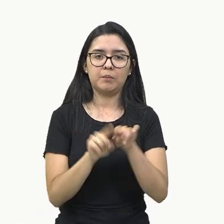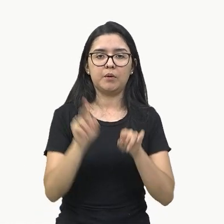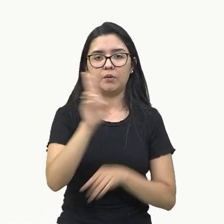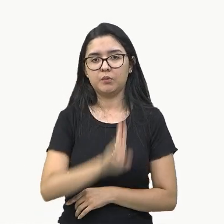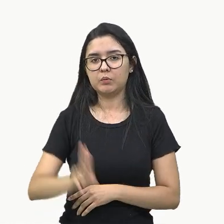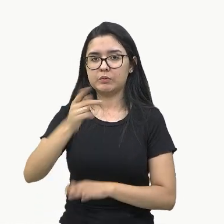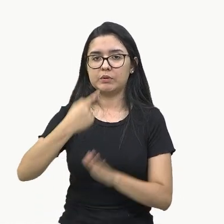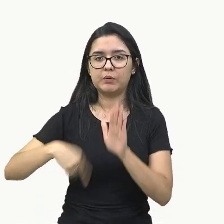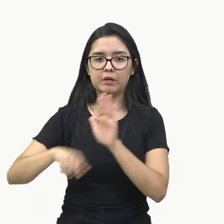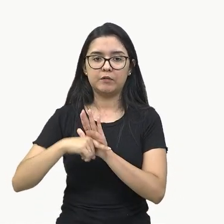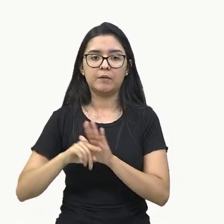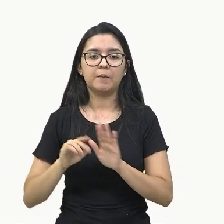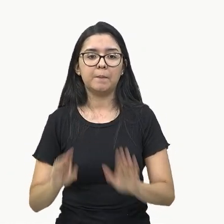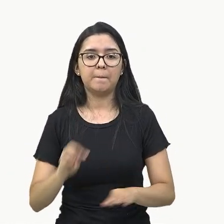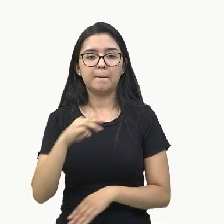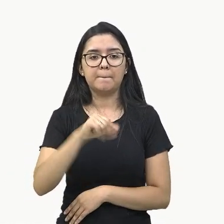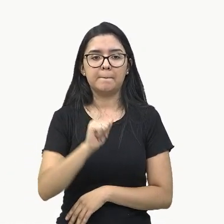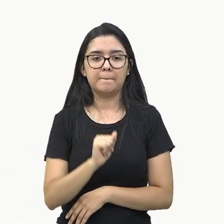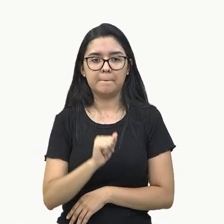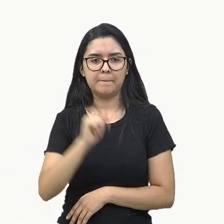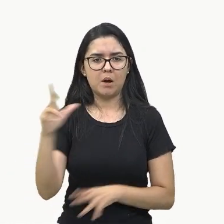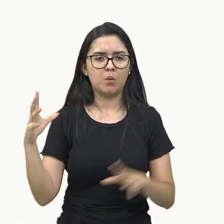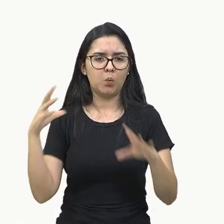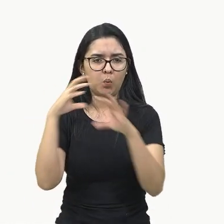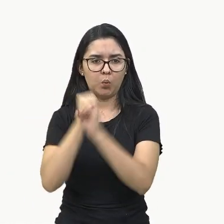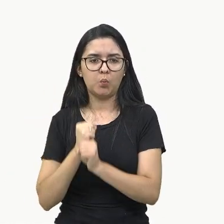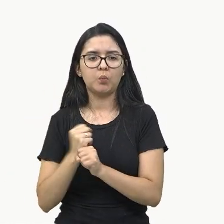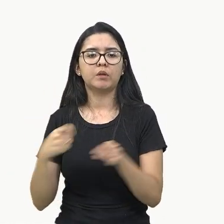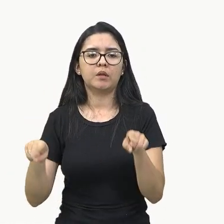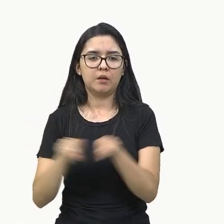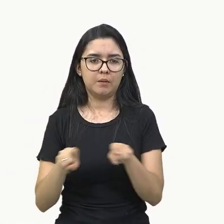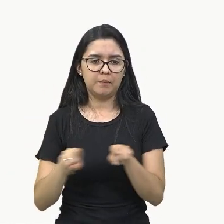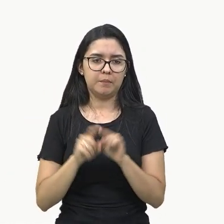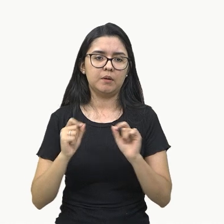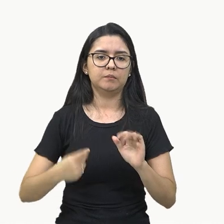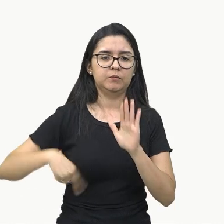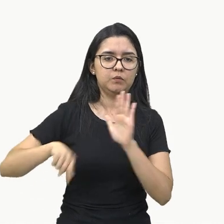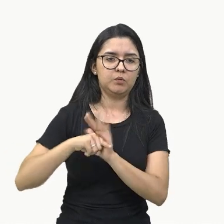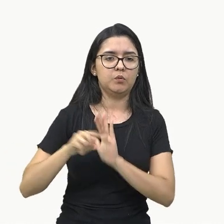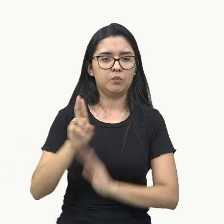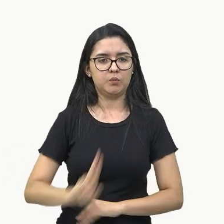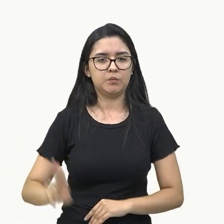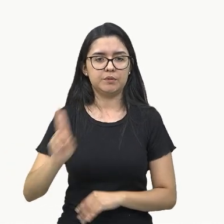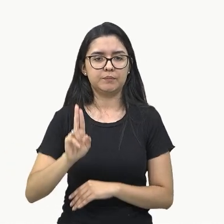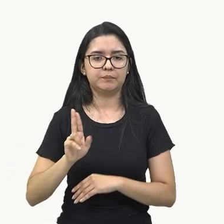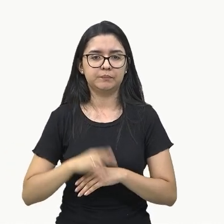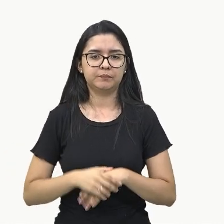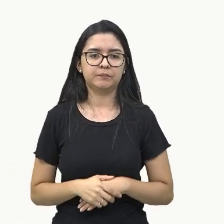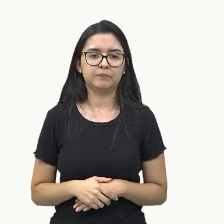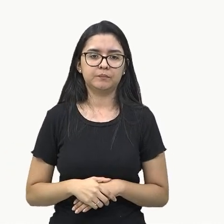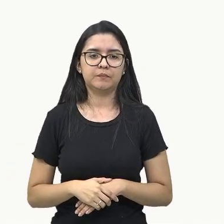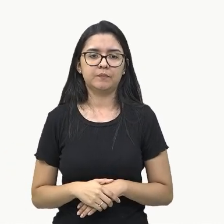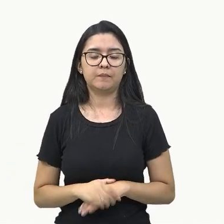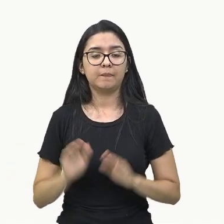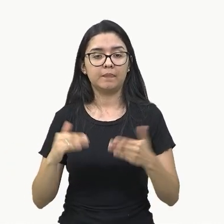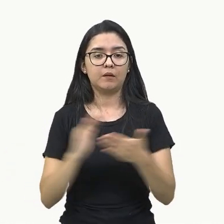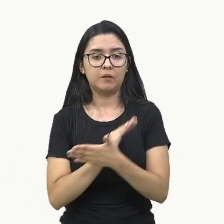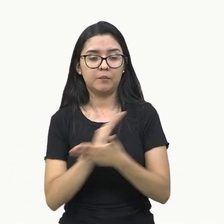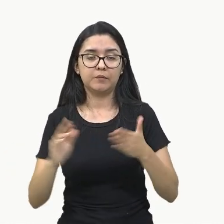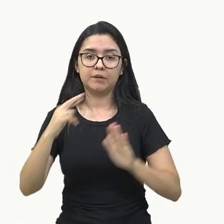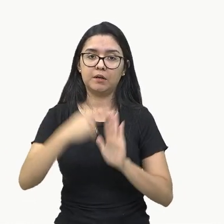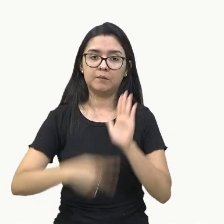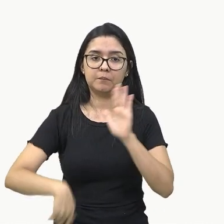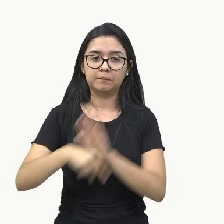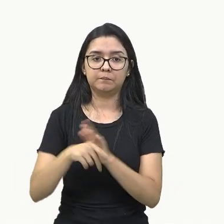hífen. Mal-assombrado iniciou com vogal, por isso eu uso o hífen. Essas são algumas das nossas regras aqui,